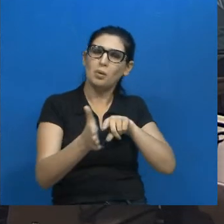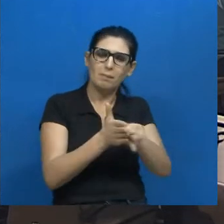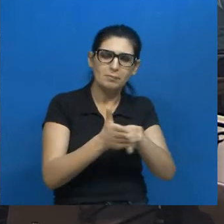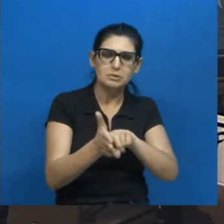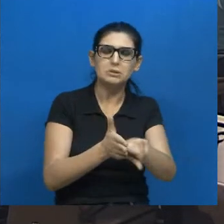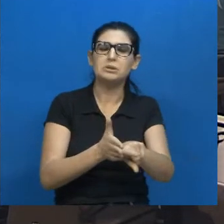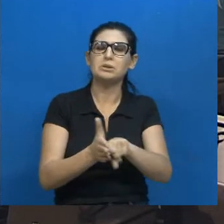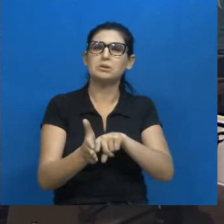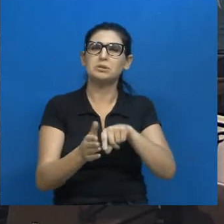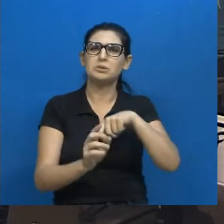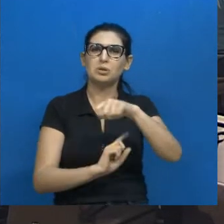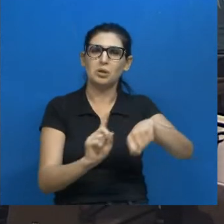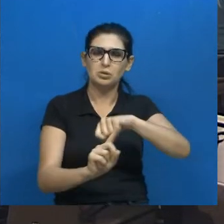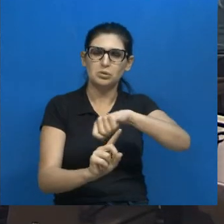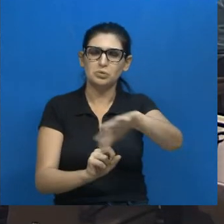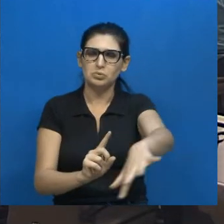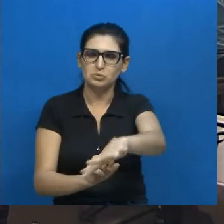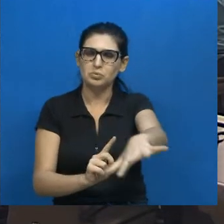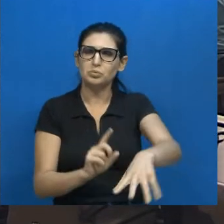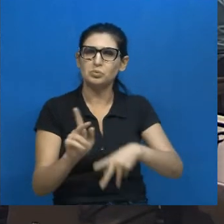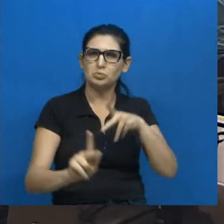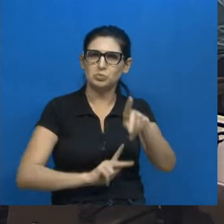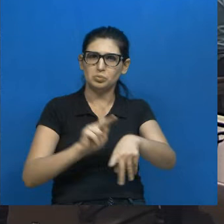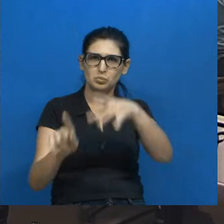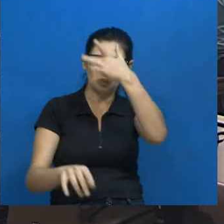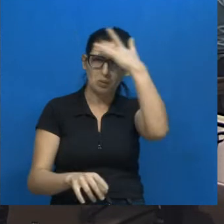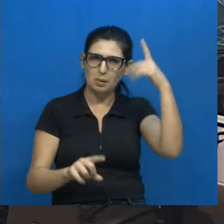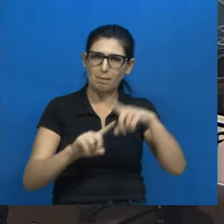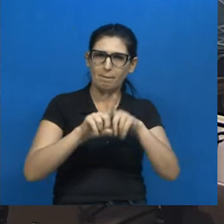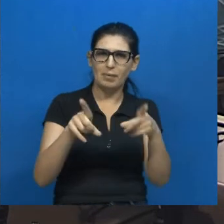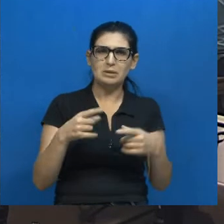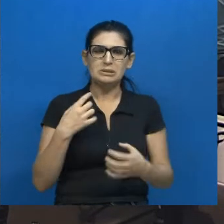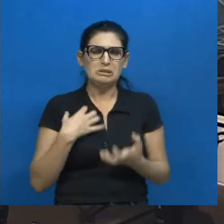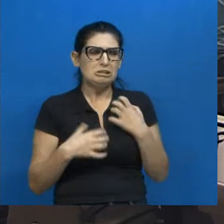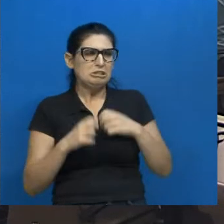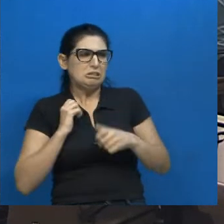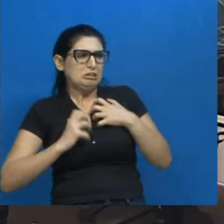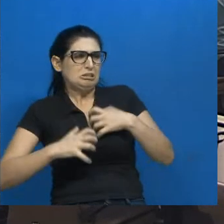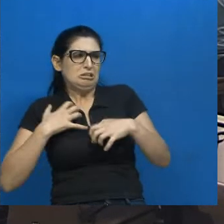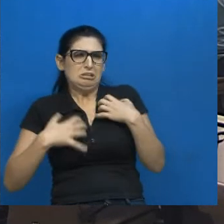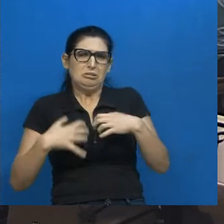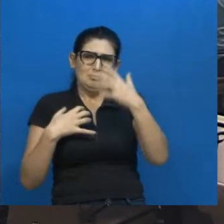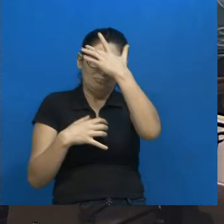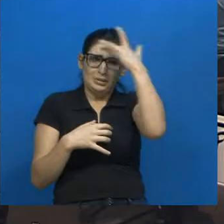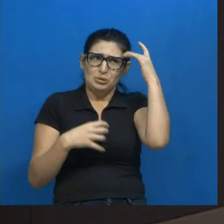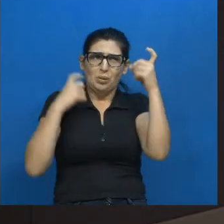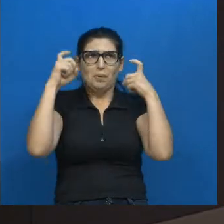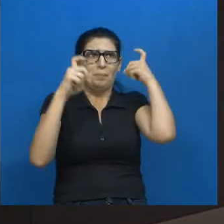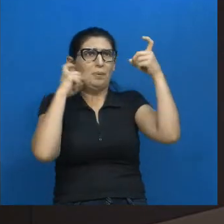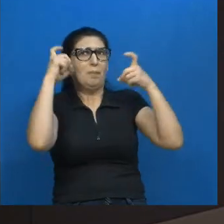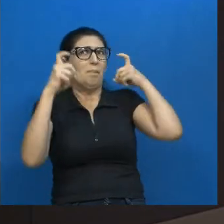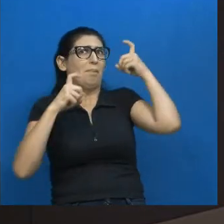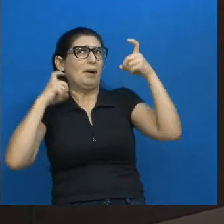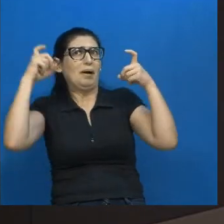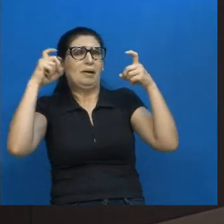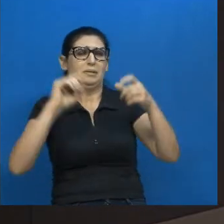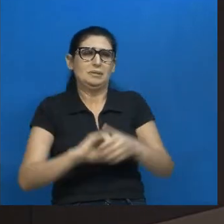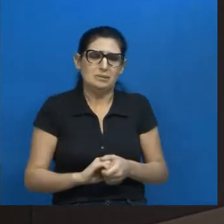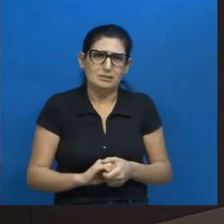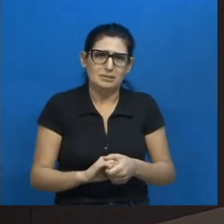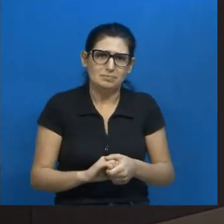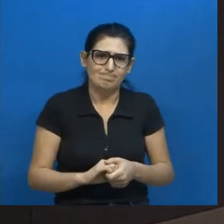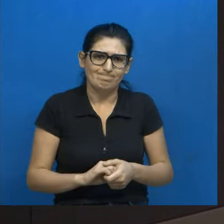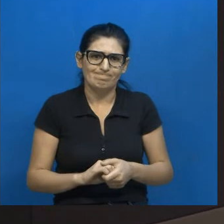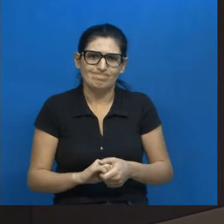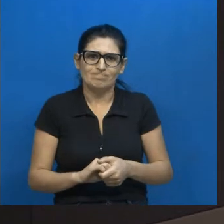população, mas um dos maiores anseios da população e uma das maiores cobranças que existe hoje, né, que a mudança